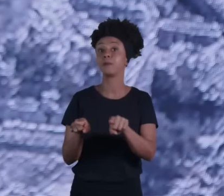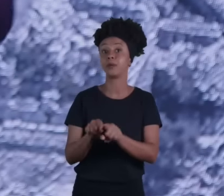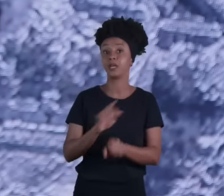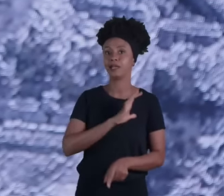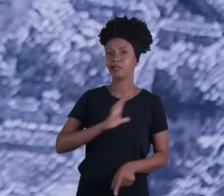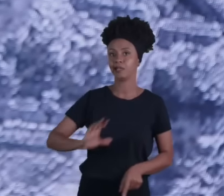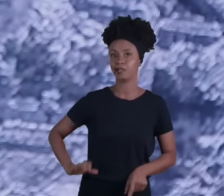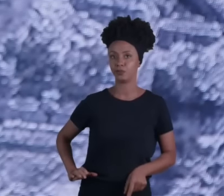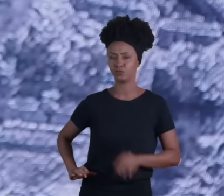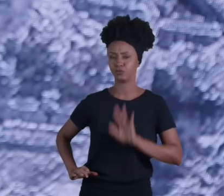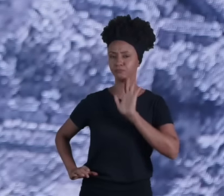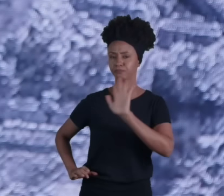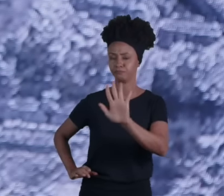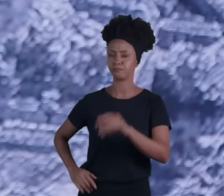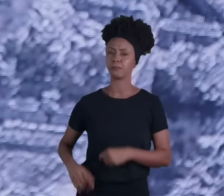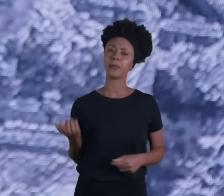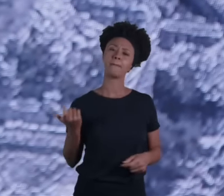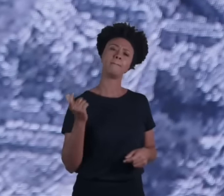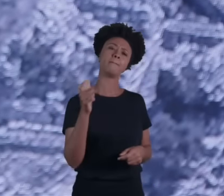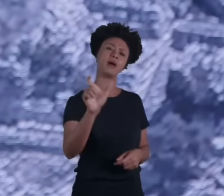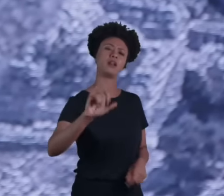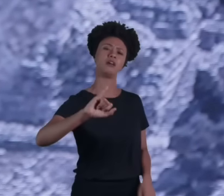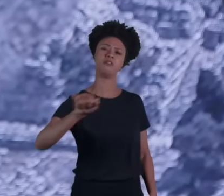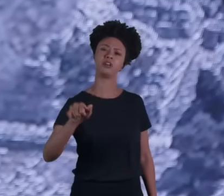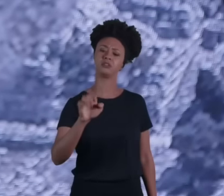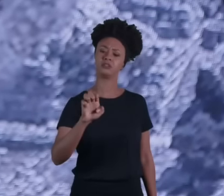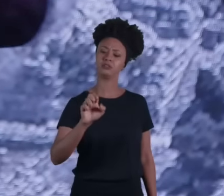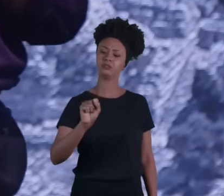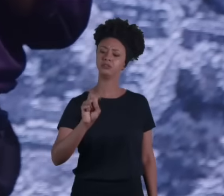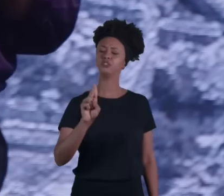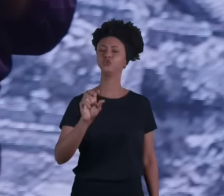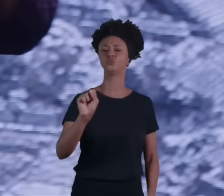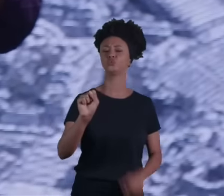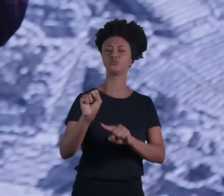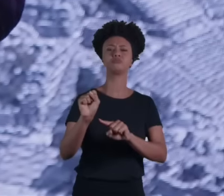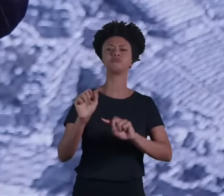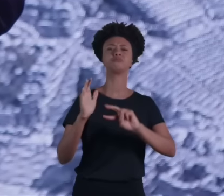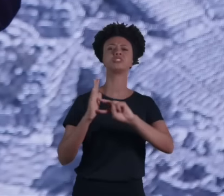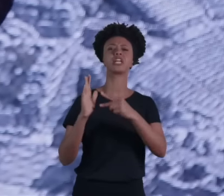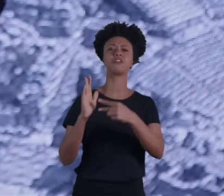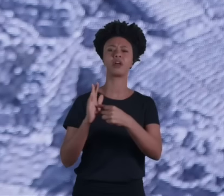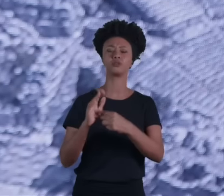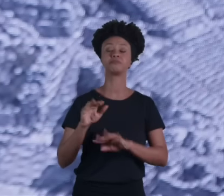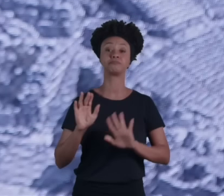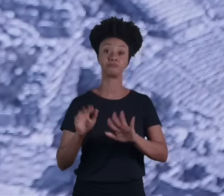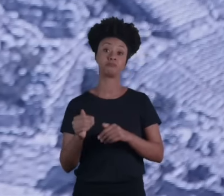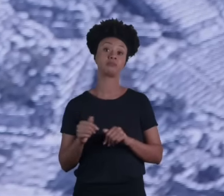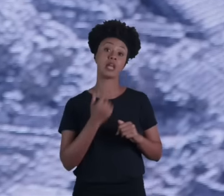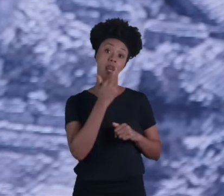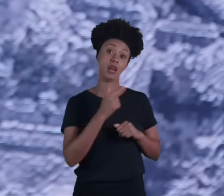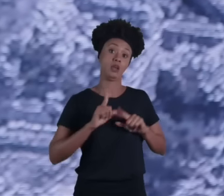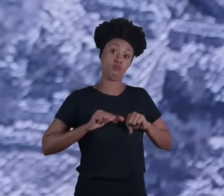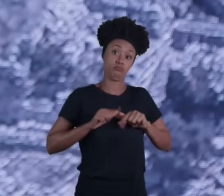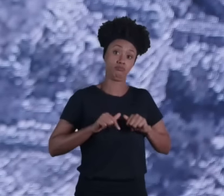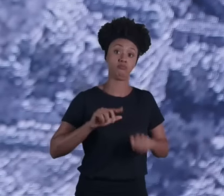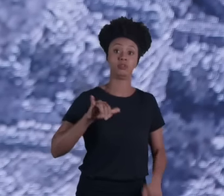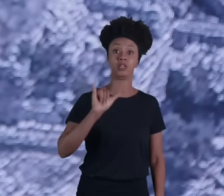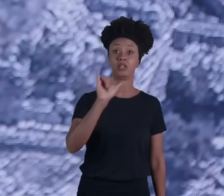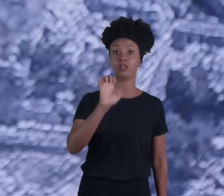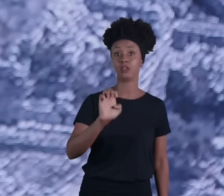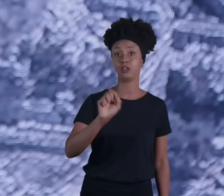Vou primeiro falar a primeira palavra, Jesus. Você sabe o que o nome Jesus significa? Yeshua,